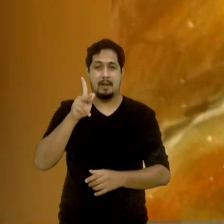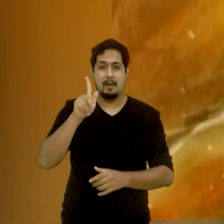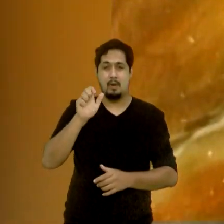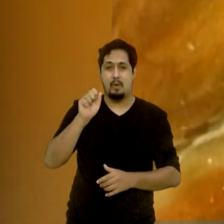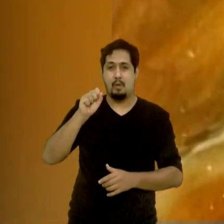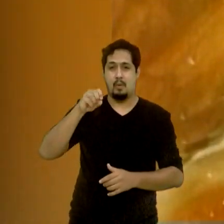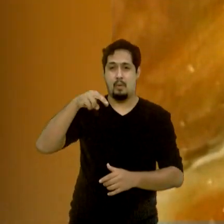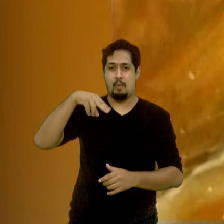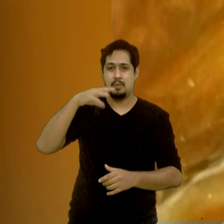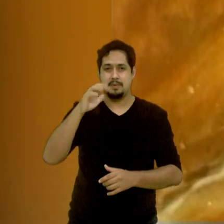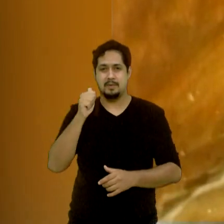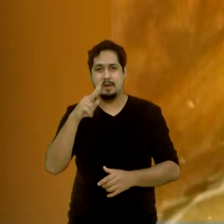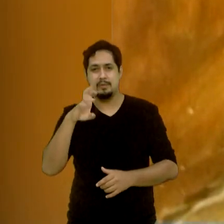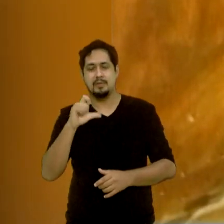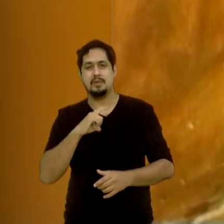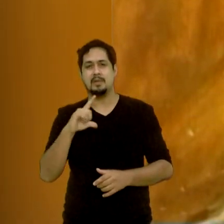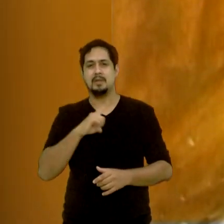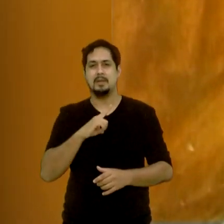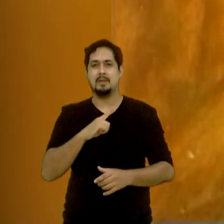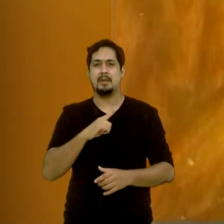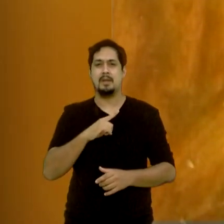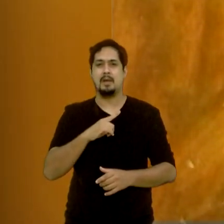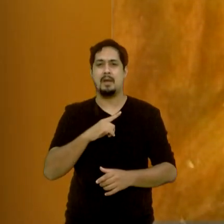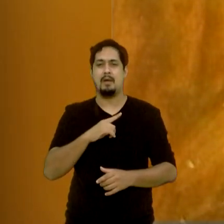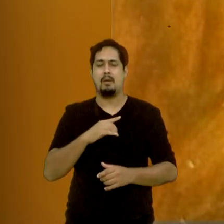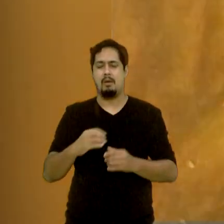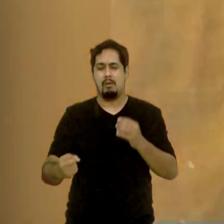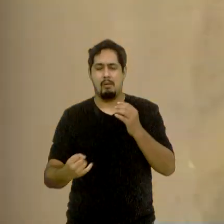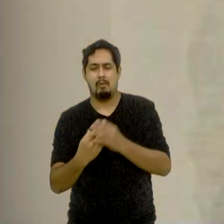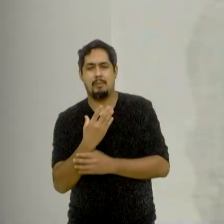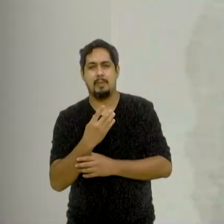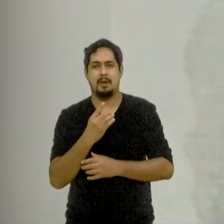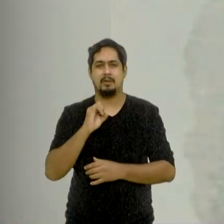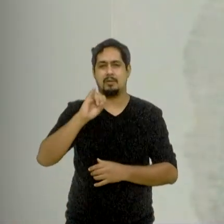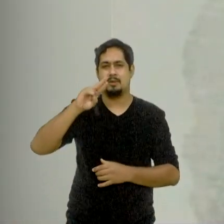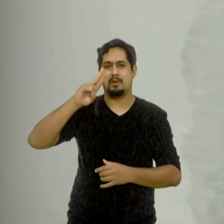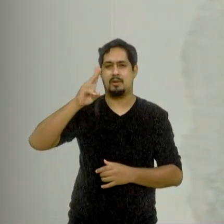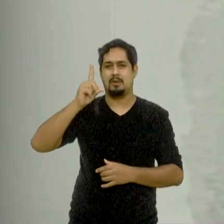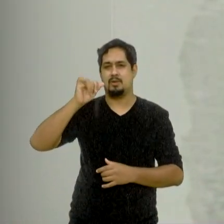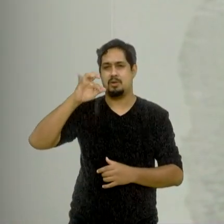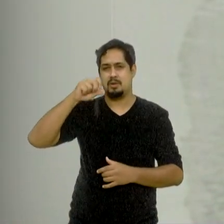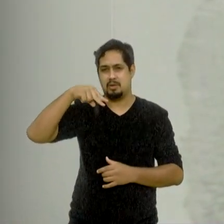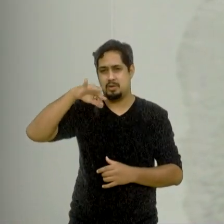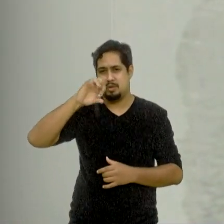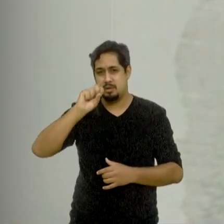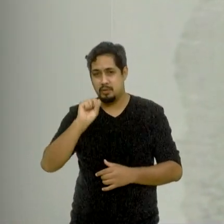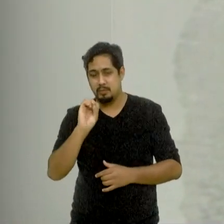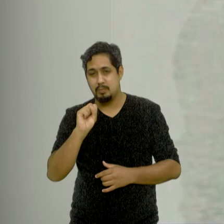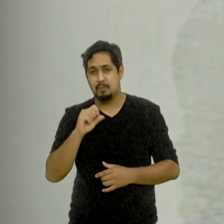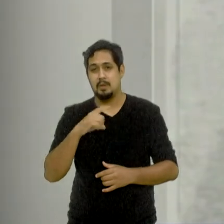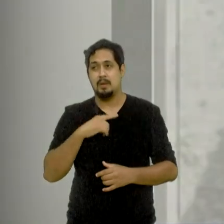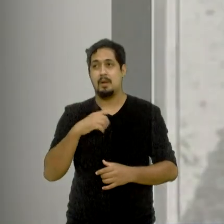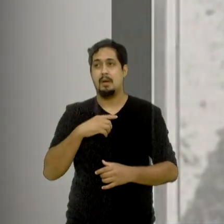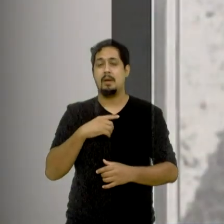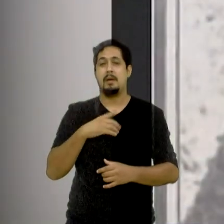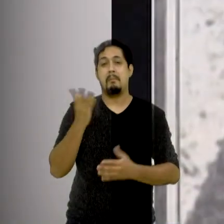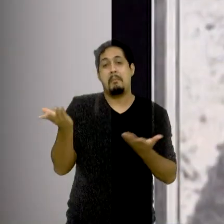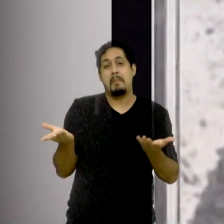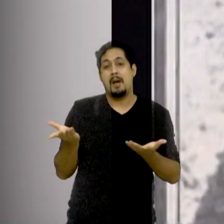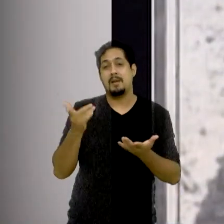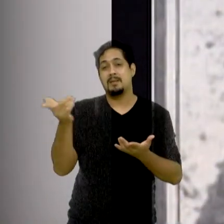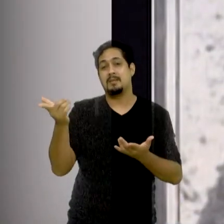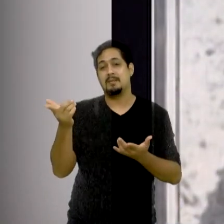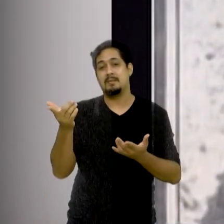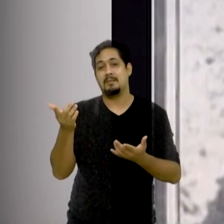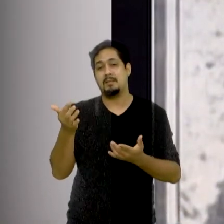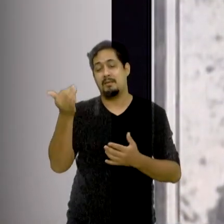Brasil deve o surgimento do indianismo. Mas o grande poeta teria se tornado um boêmio devido à desilusão com